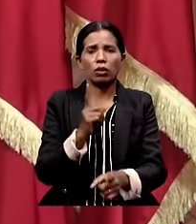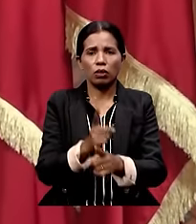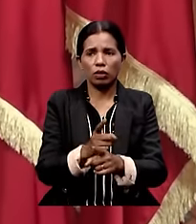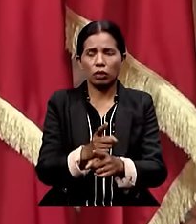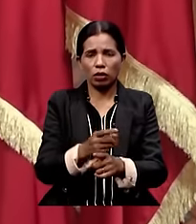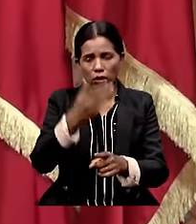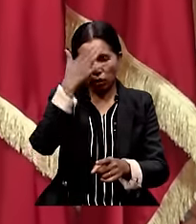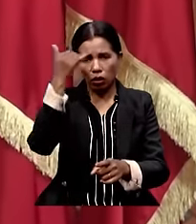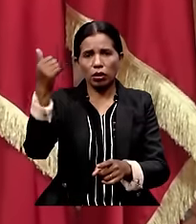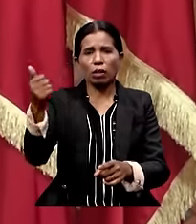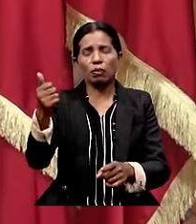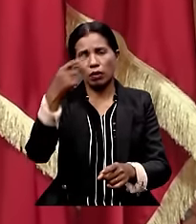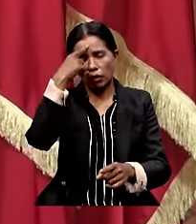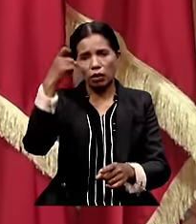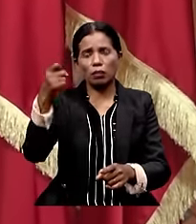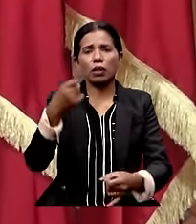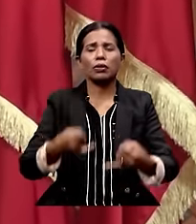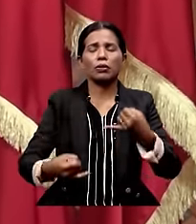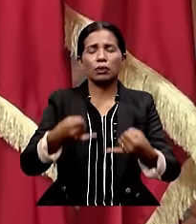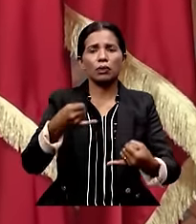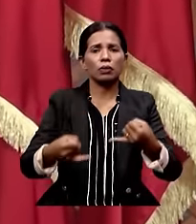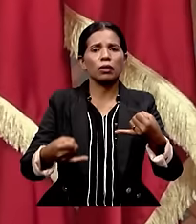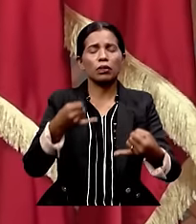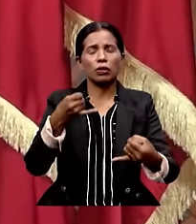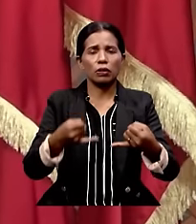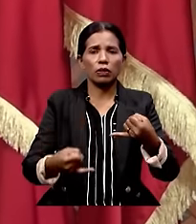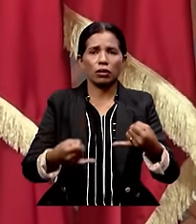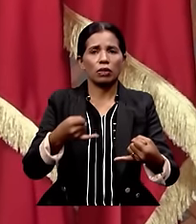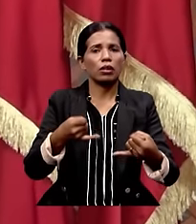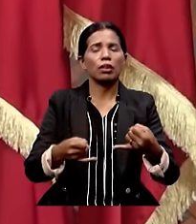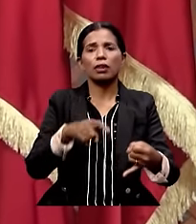também justiça se macar ema ser humano